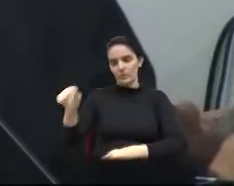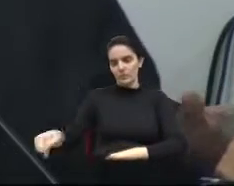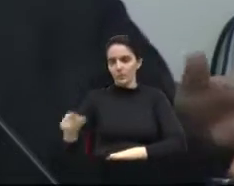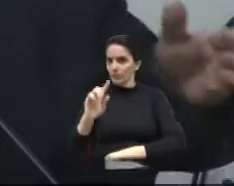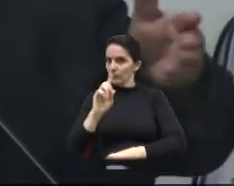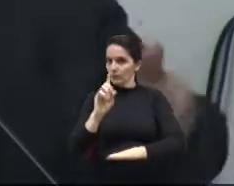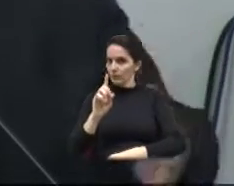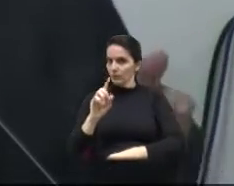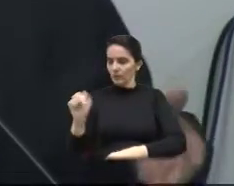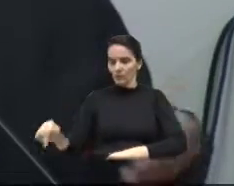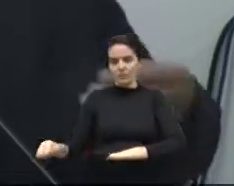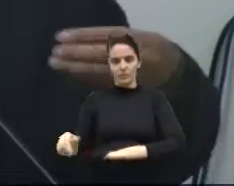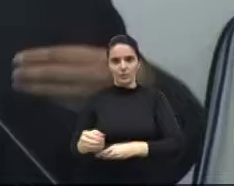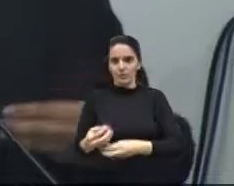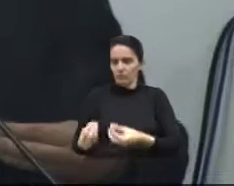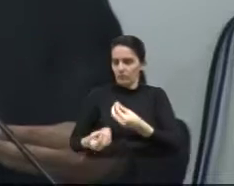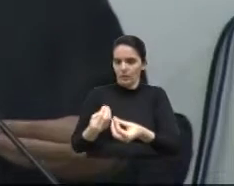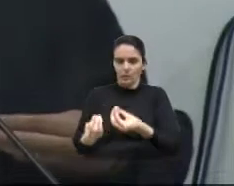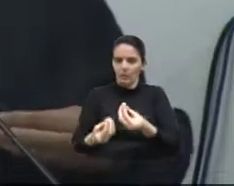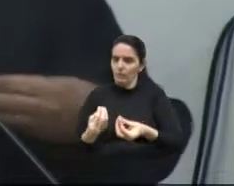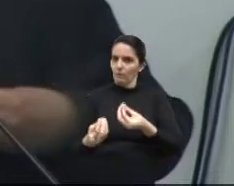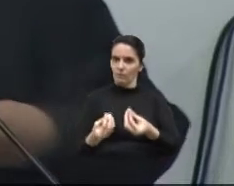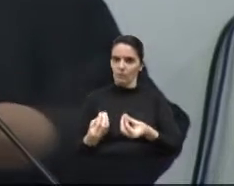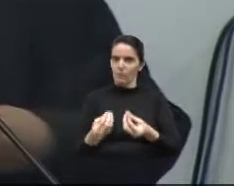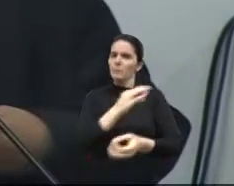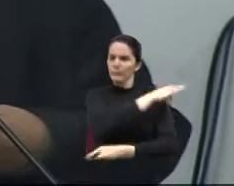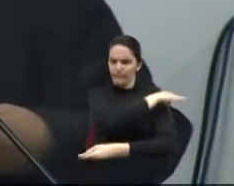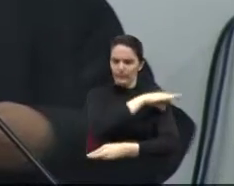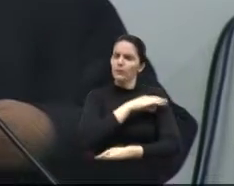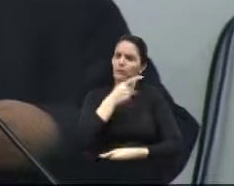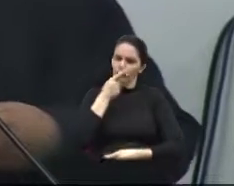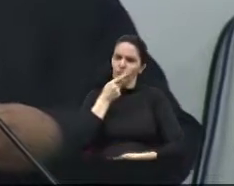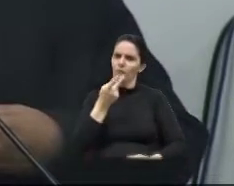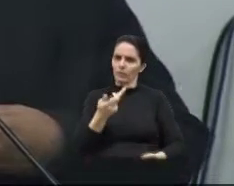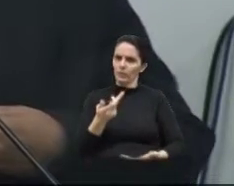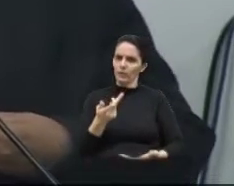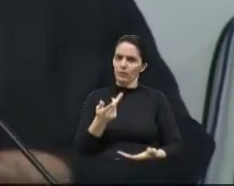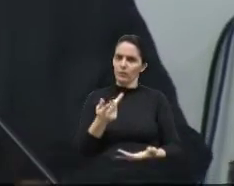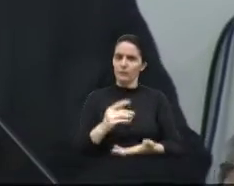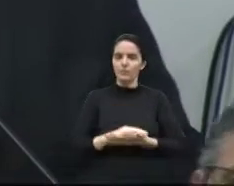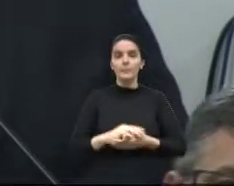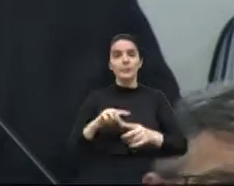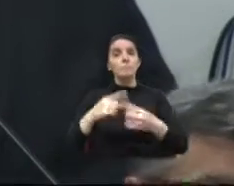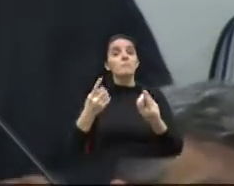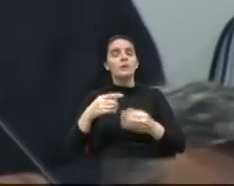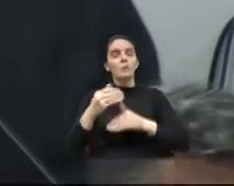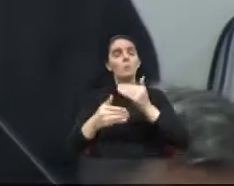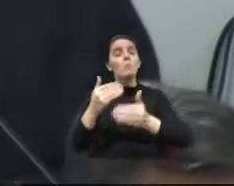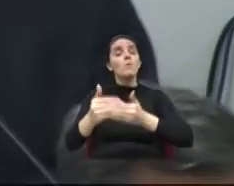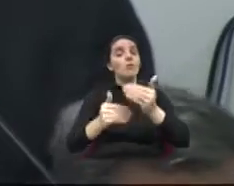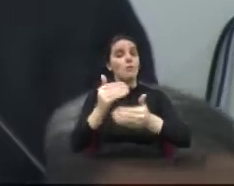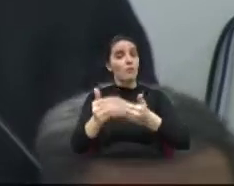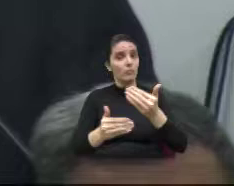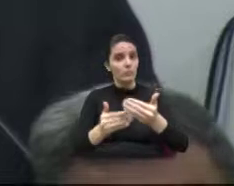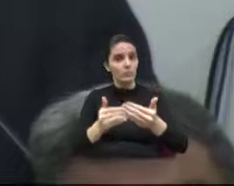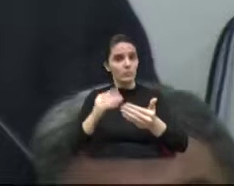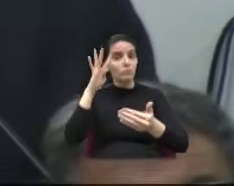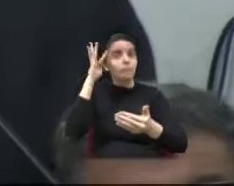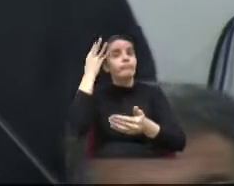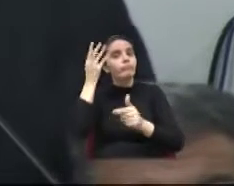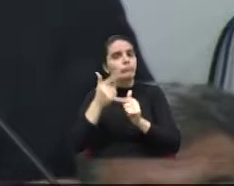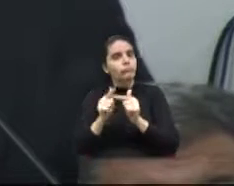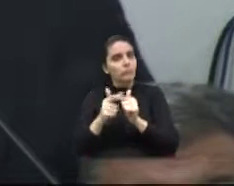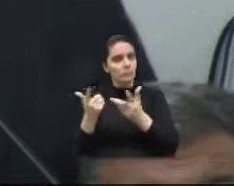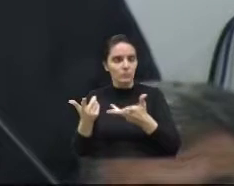aquela casa é inadequada para ficar lá. Ele mesmo já teve esse pensamento. Mas agora, quando que vai ter a solução? Falei